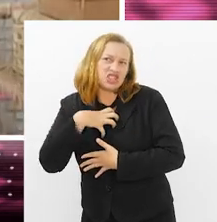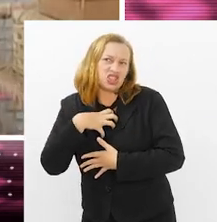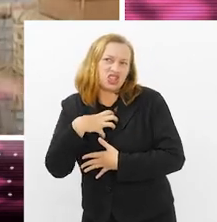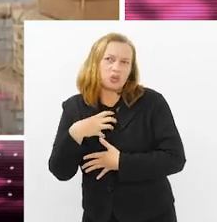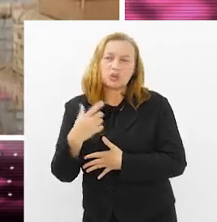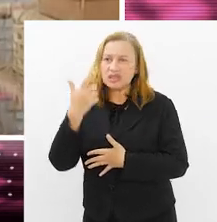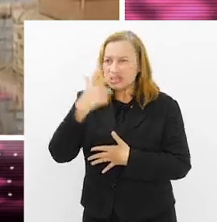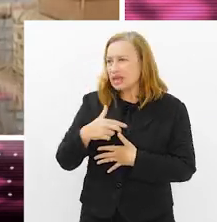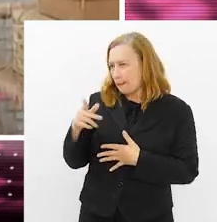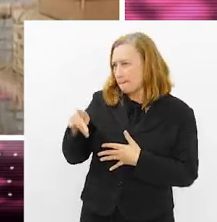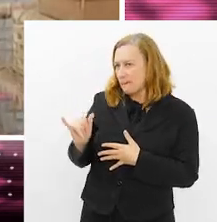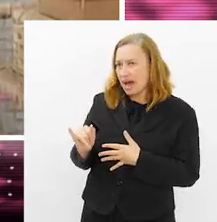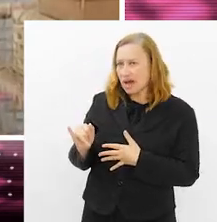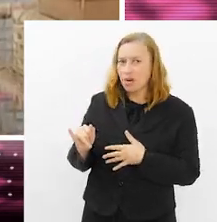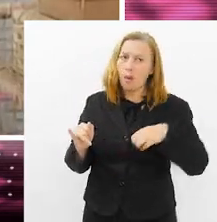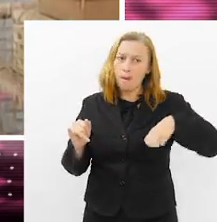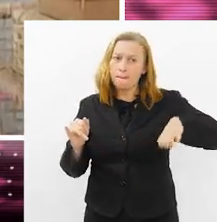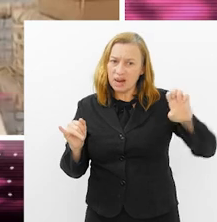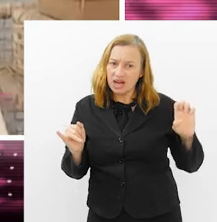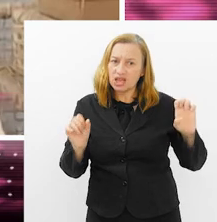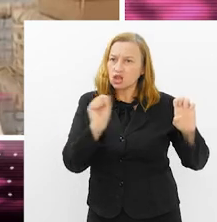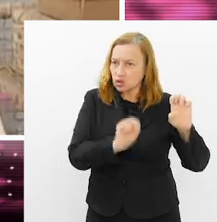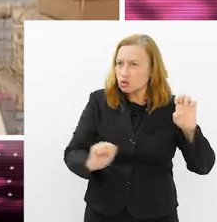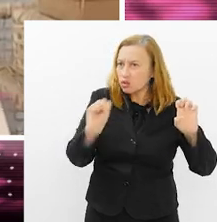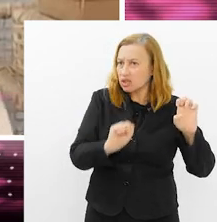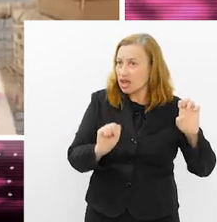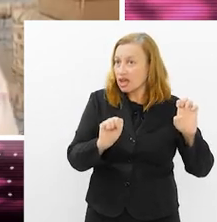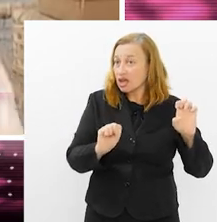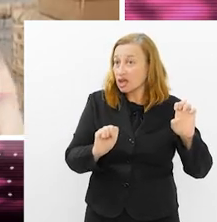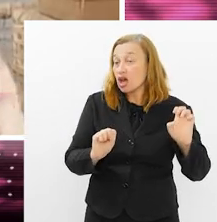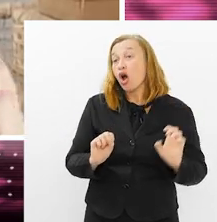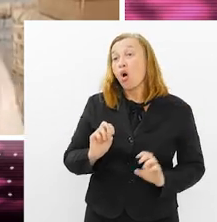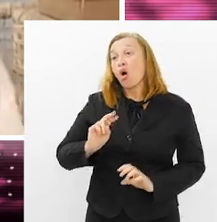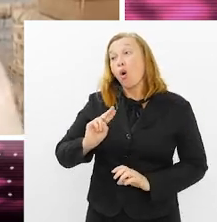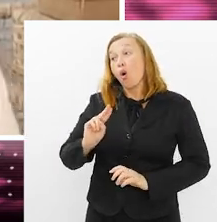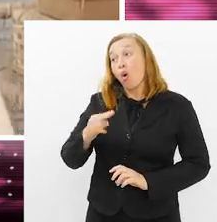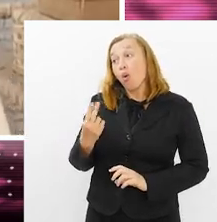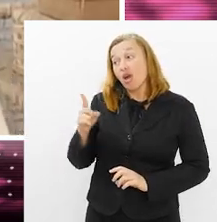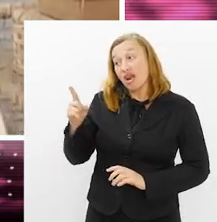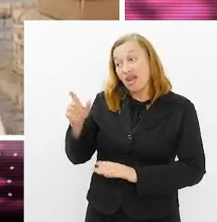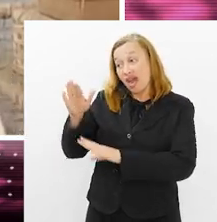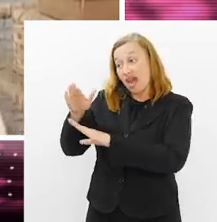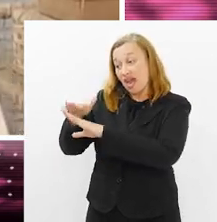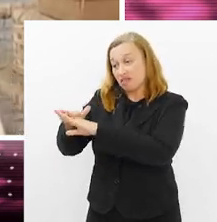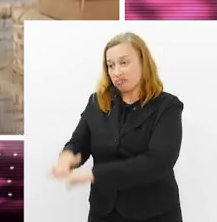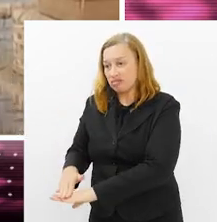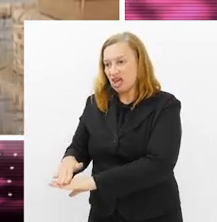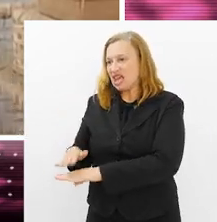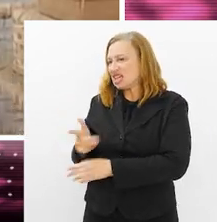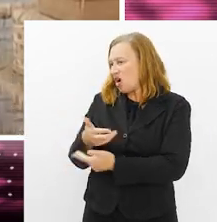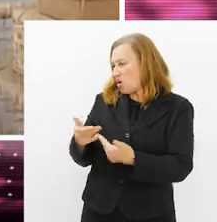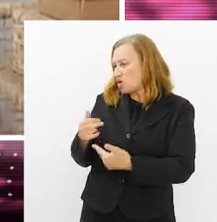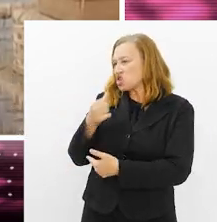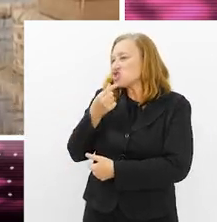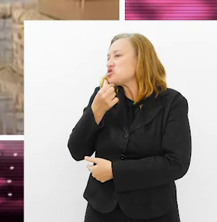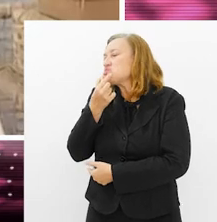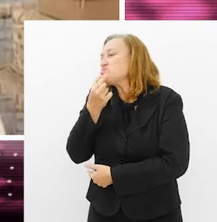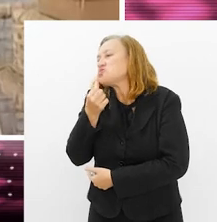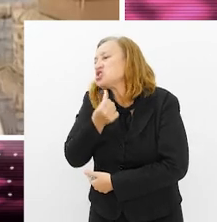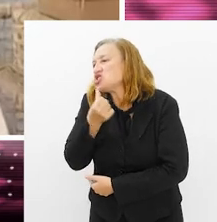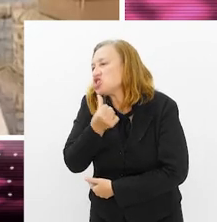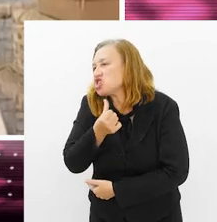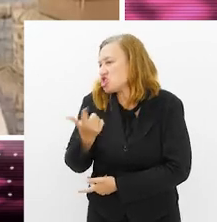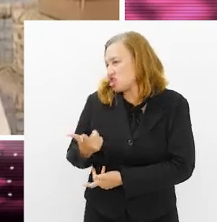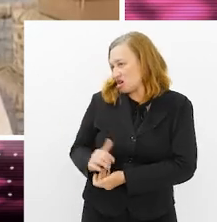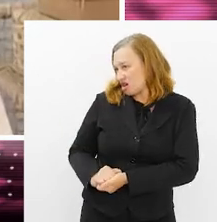nesse sentido da paternidade, eu falo, né? Às vezes, ou ele é menosprezado. Ah, isso é coisinha de mulher, isso é coisa